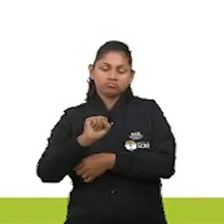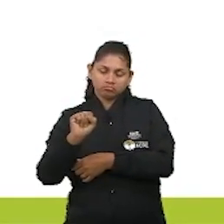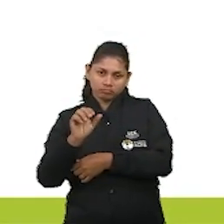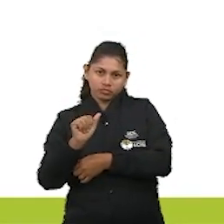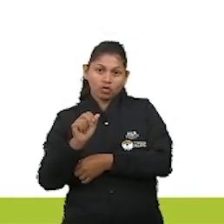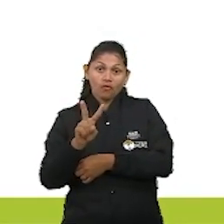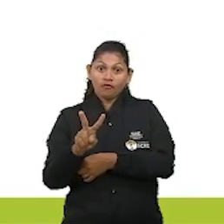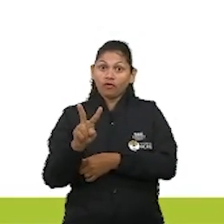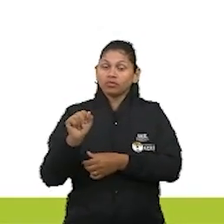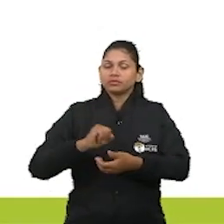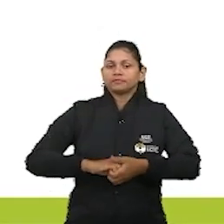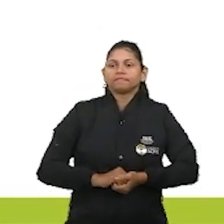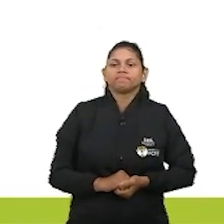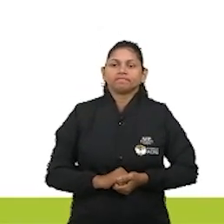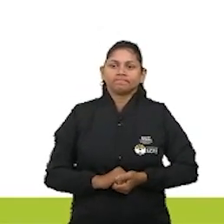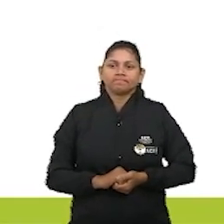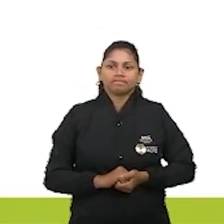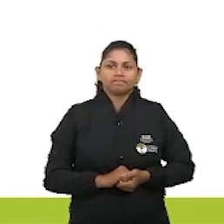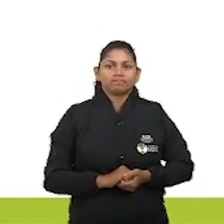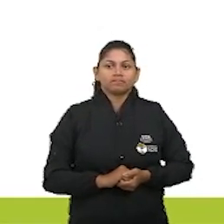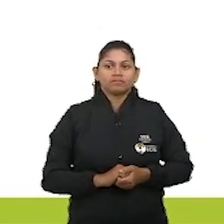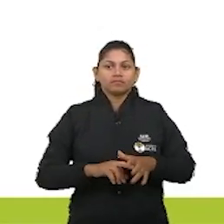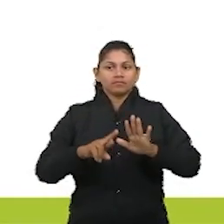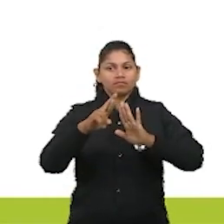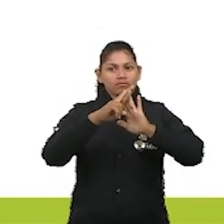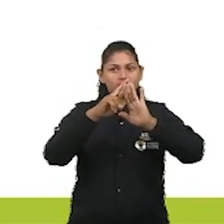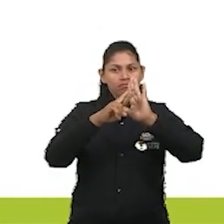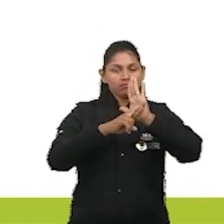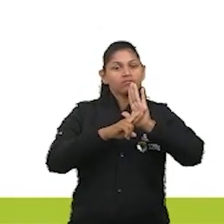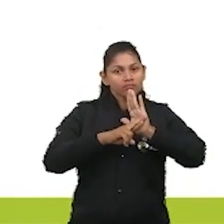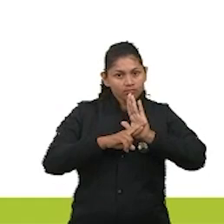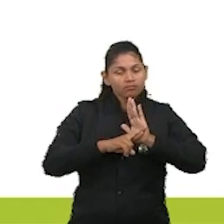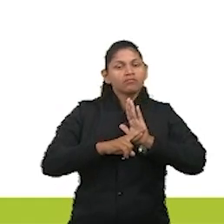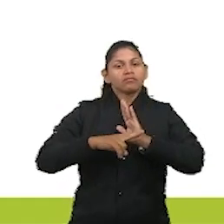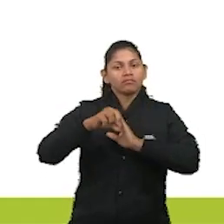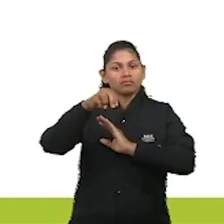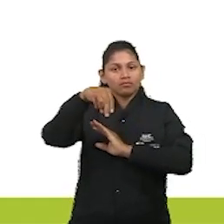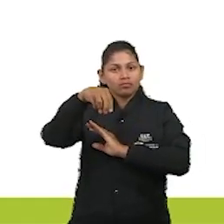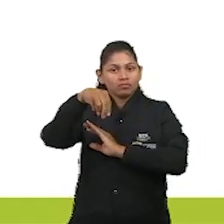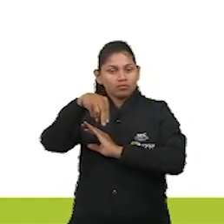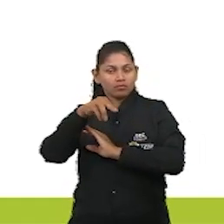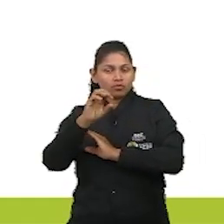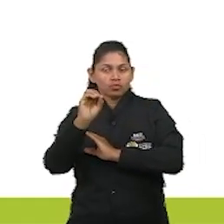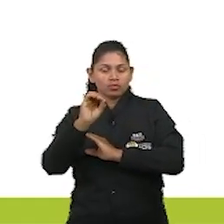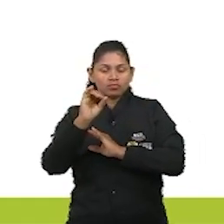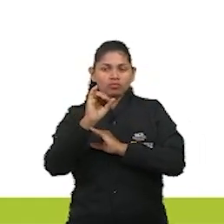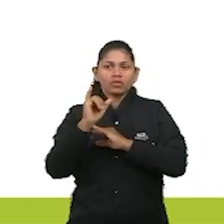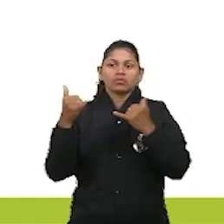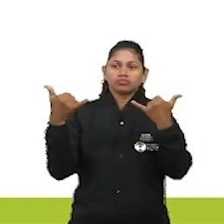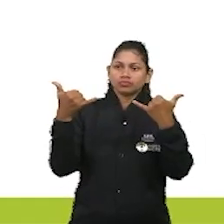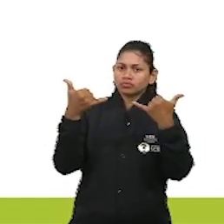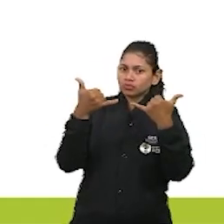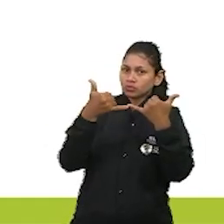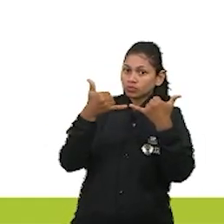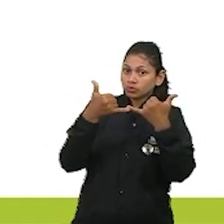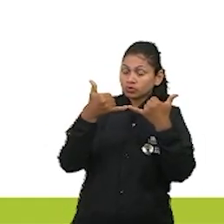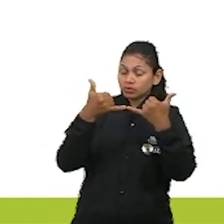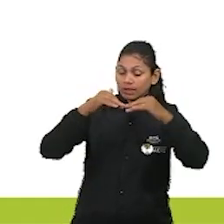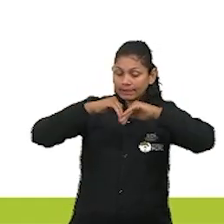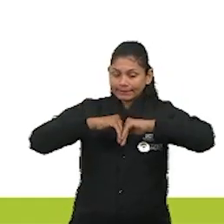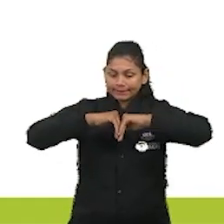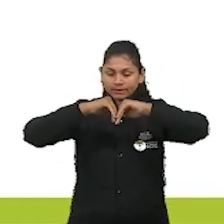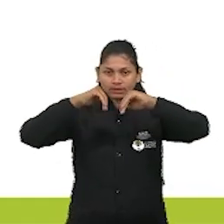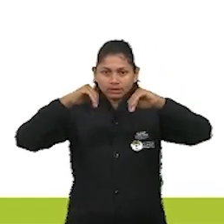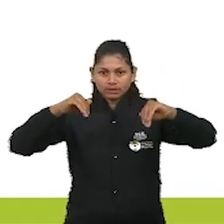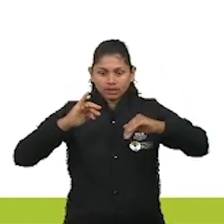ela é chamada de lei dos nós, que se aplica aos pontos do circuito onde a corrente elétrica se divide. A